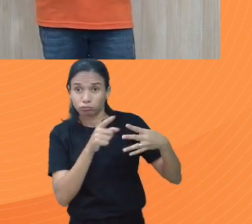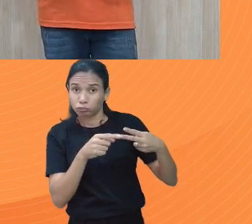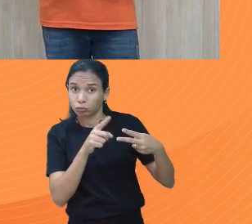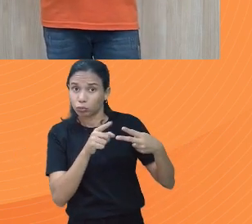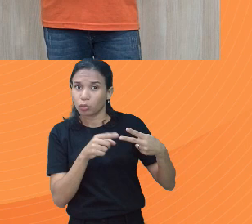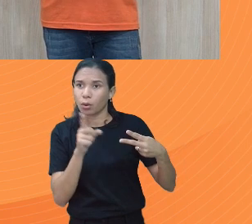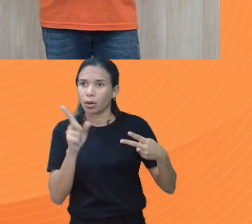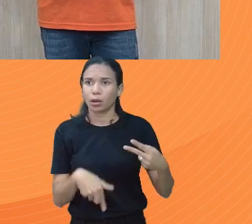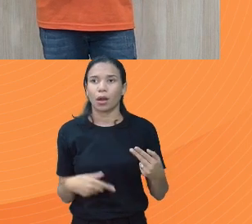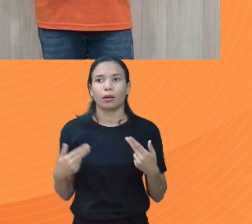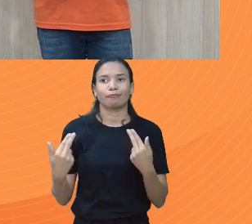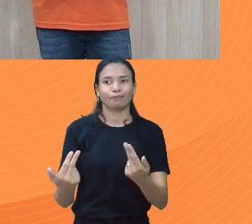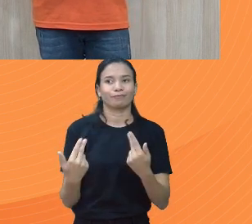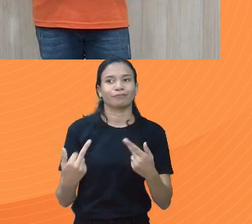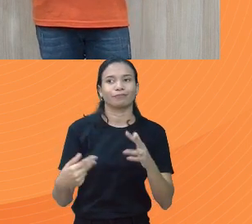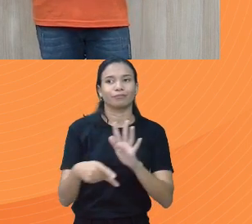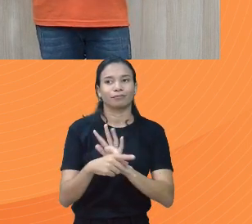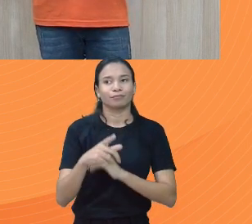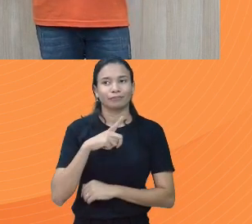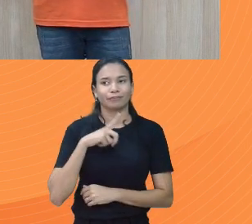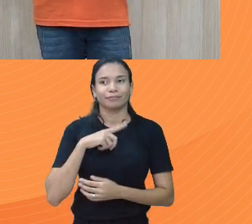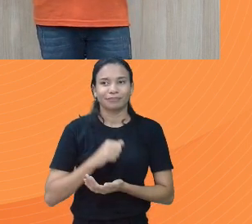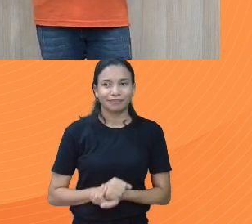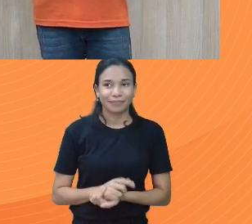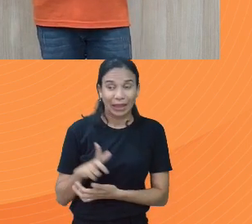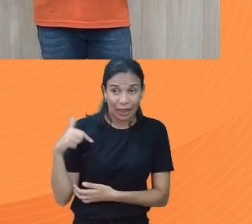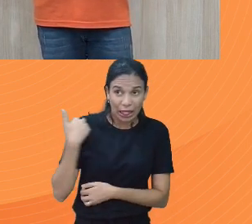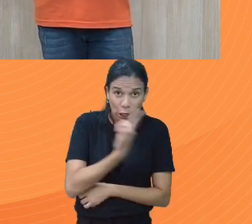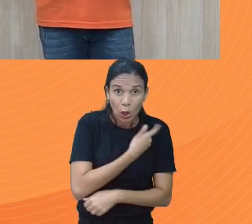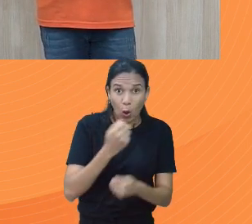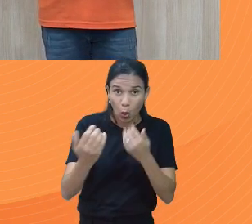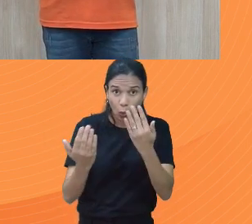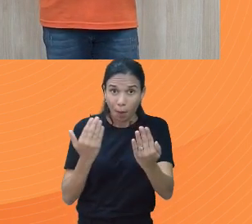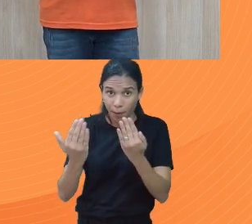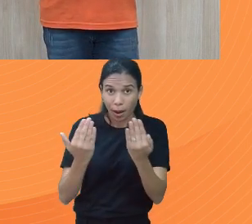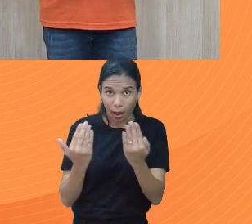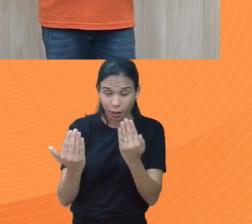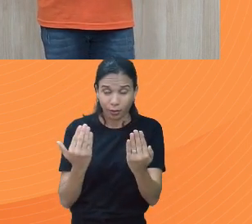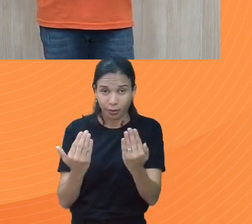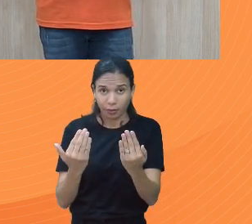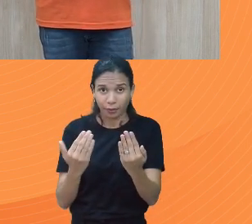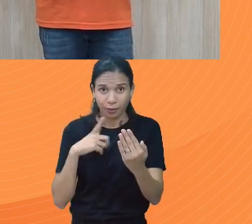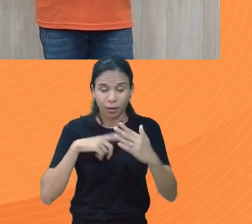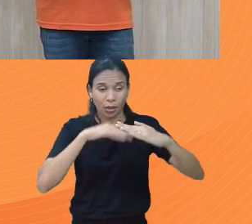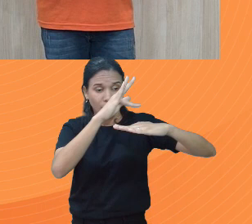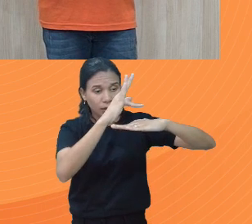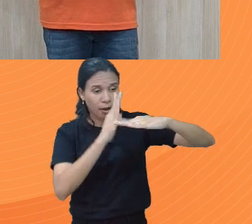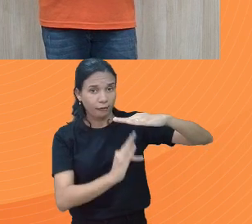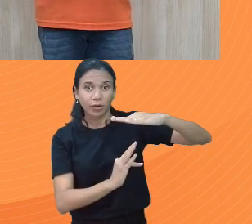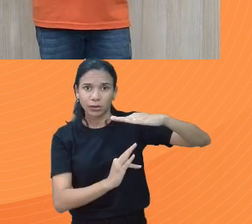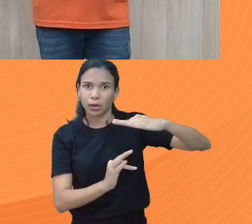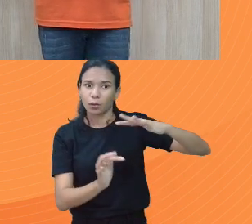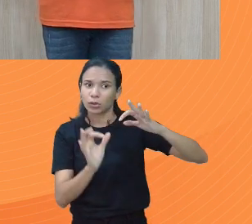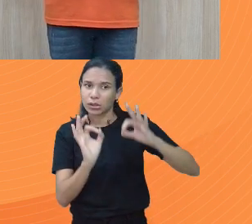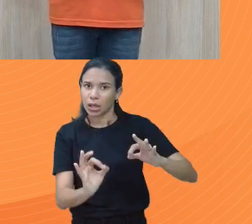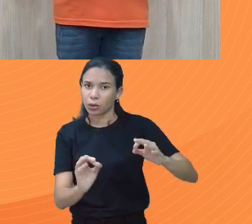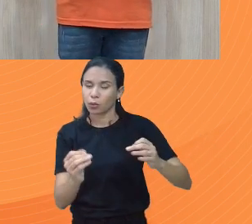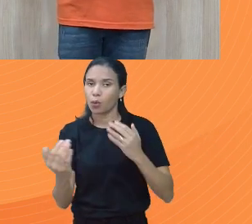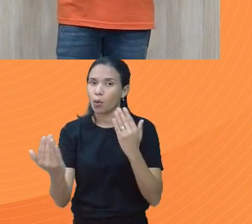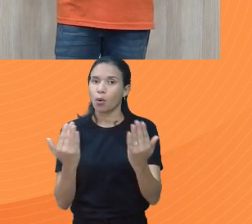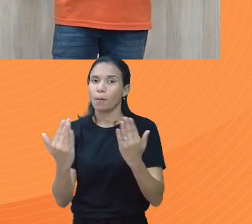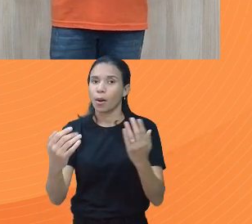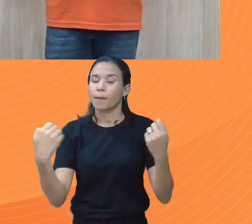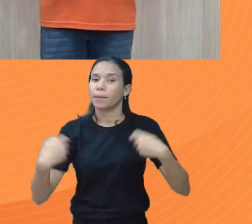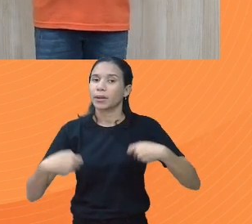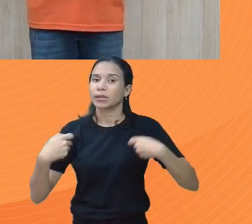que são equivalentes. Para a gente poder comparar duas frações de forma correta, a gente precisa ter todas elas